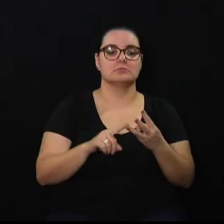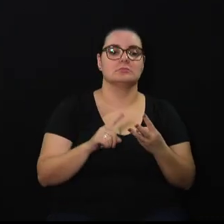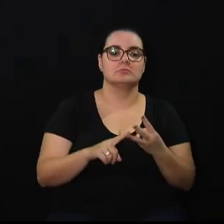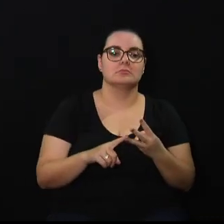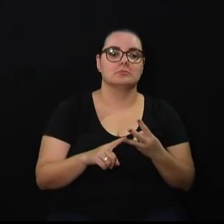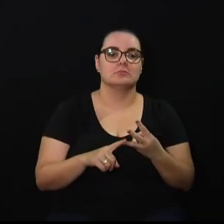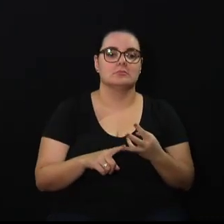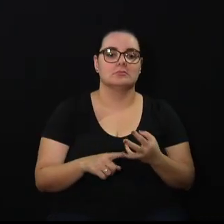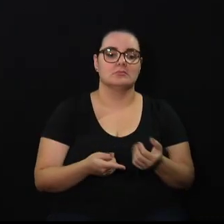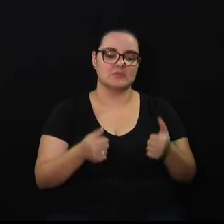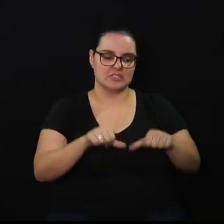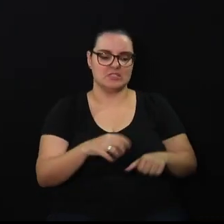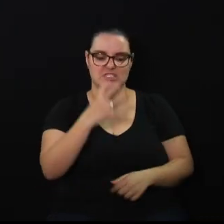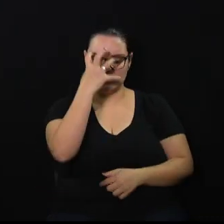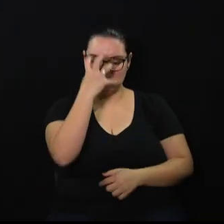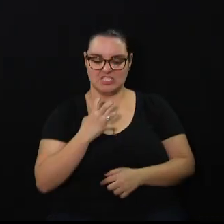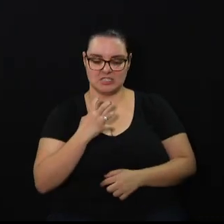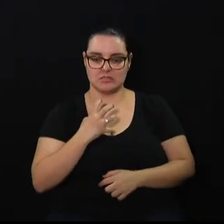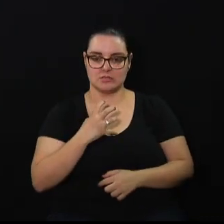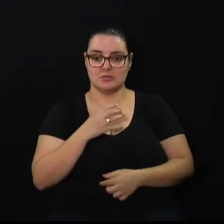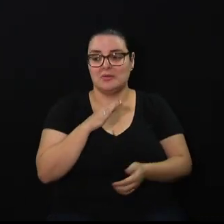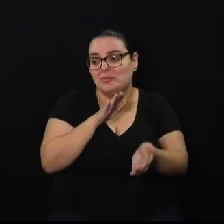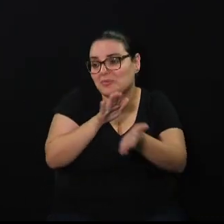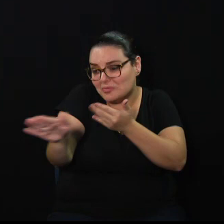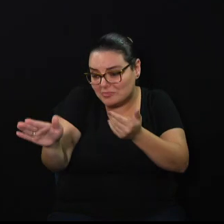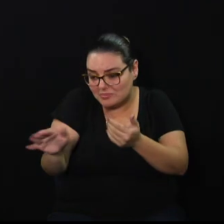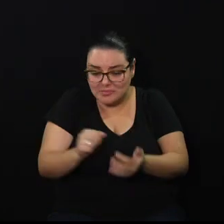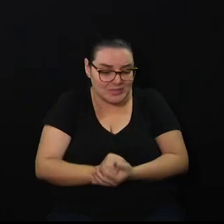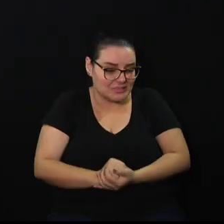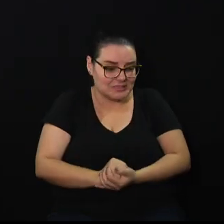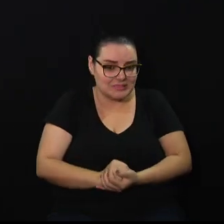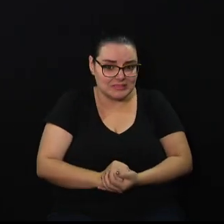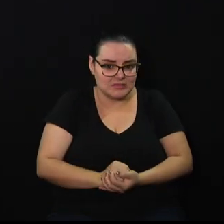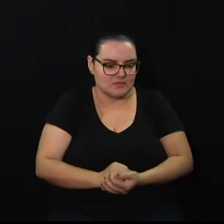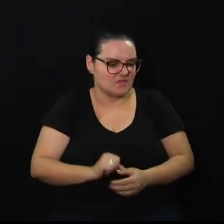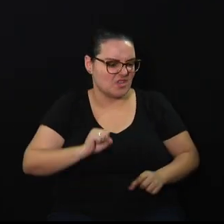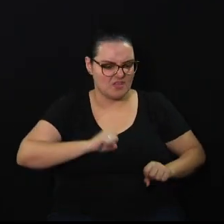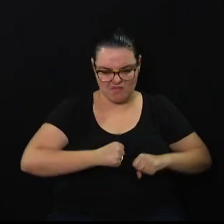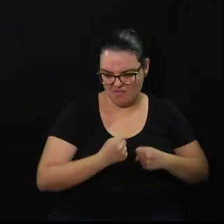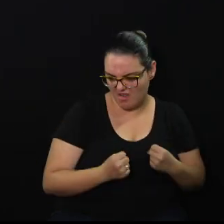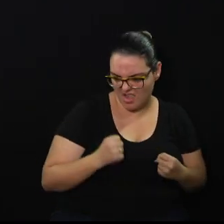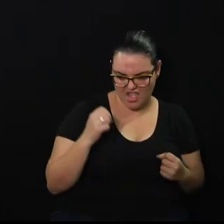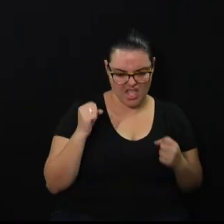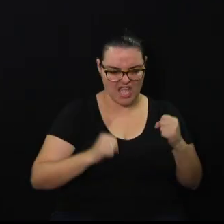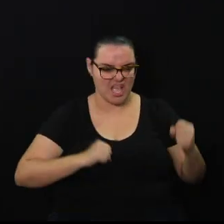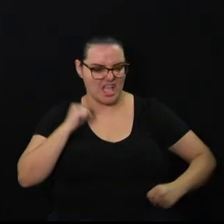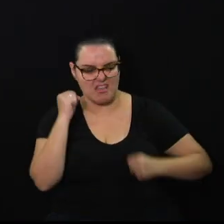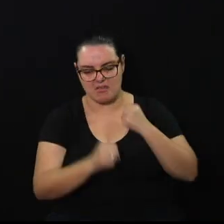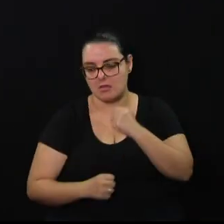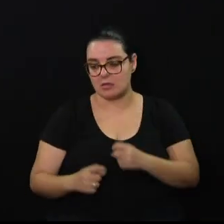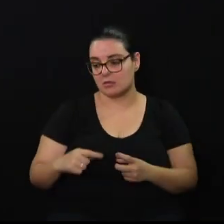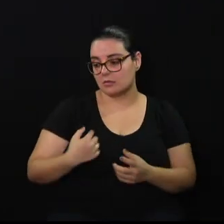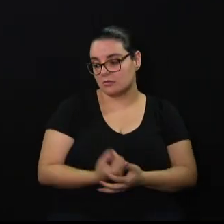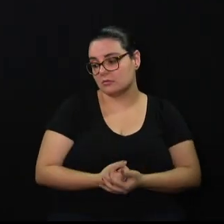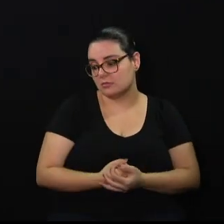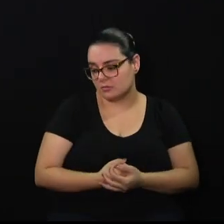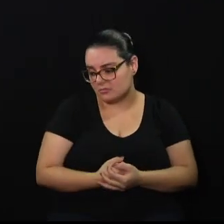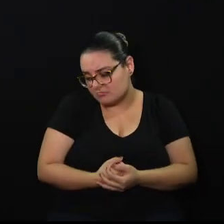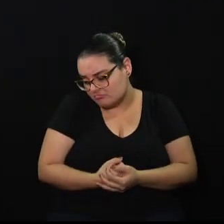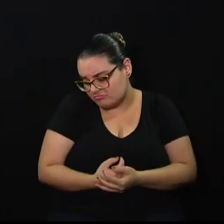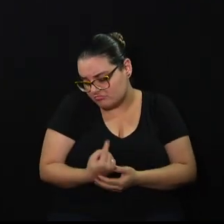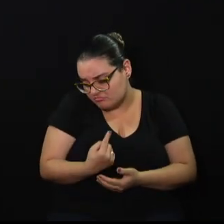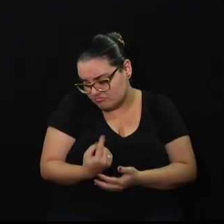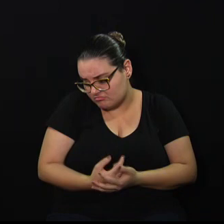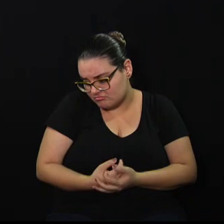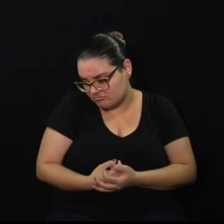como agressão ou fuga tem aqueles um que tem a agressividade no ambiente ele um fica apático nem aí com nada que